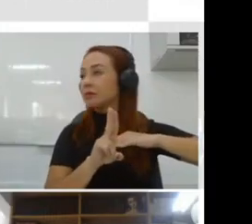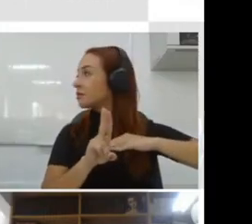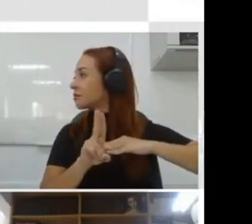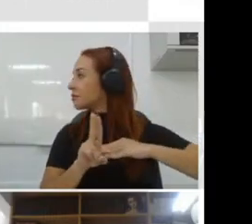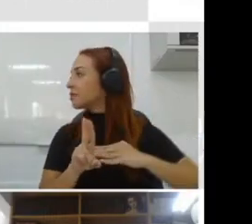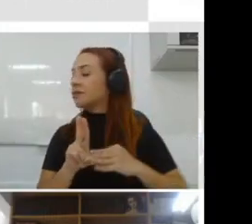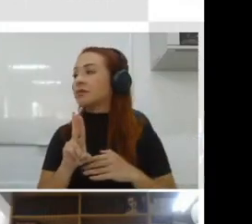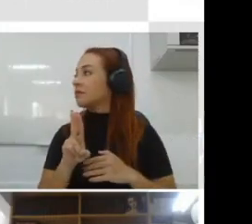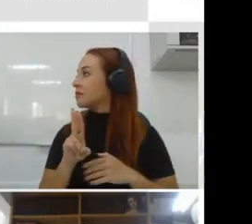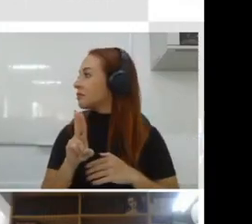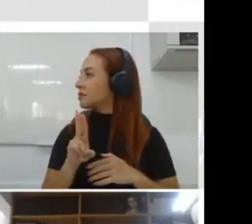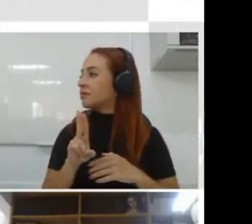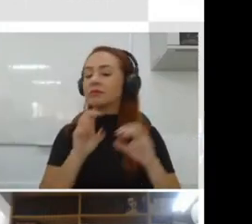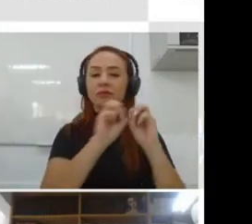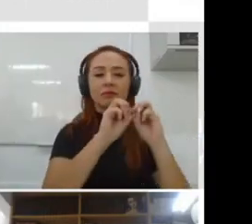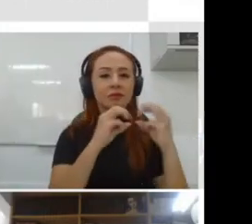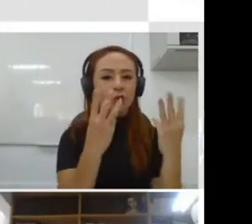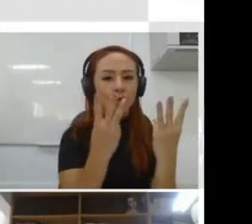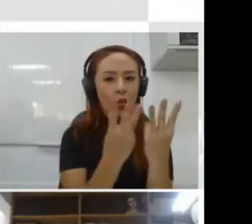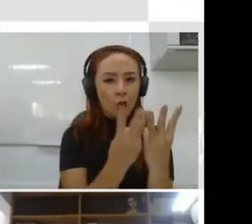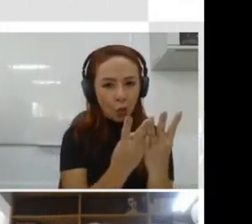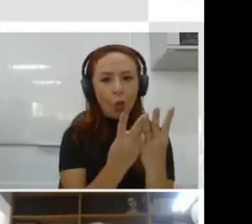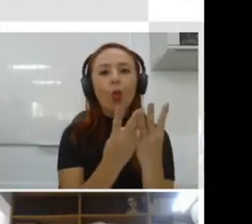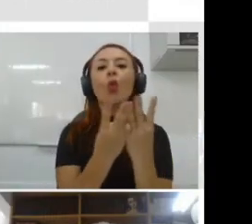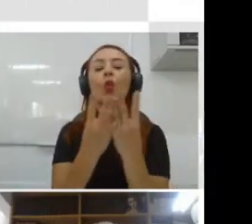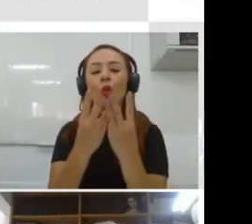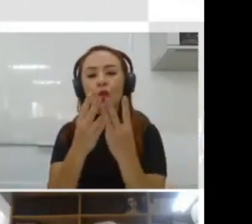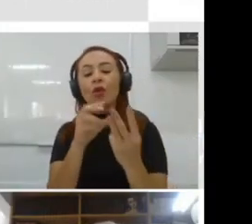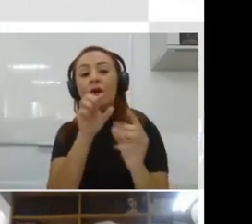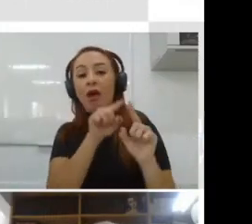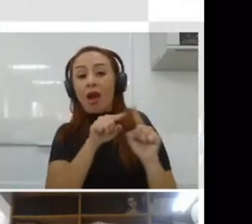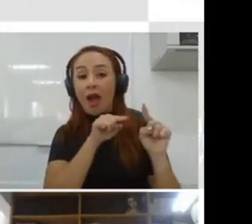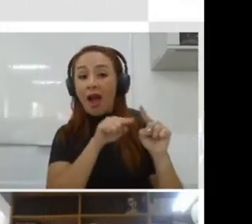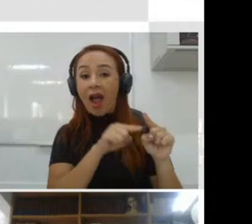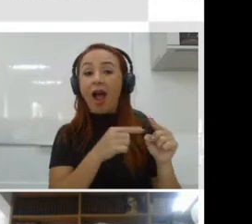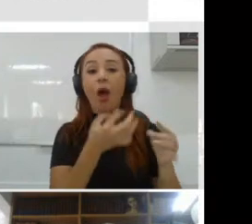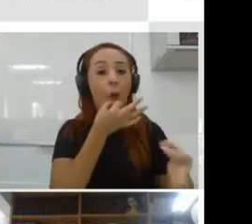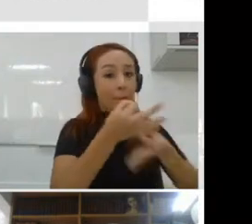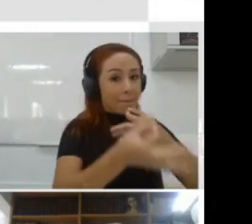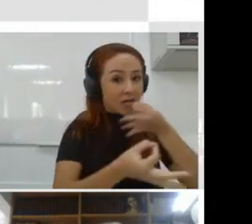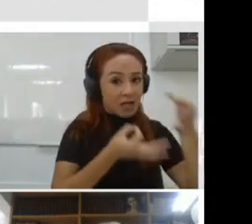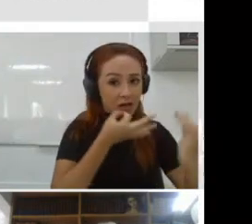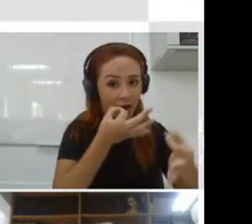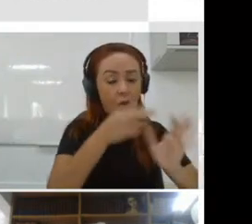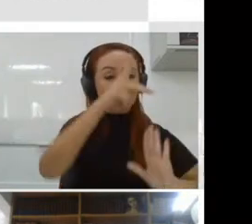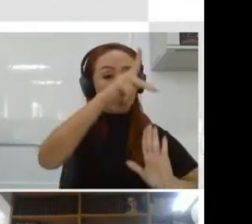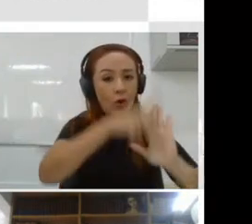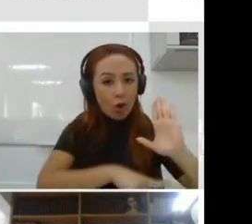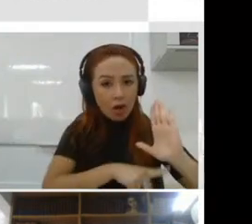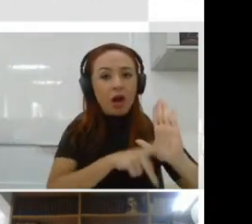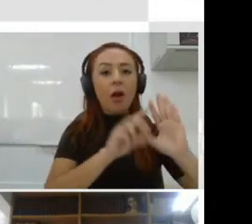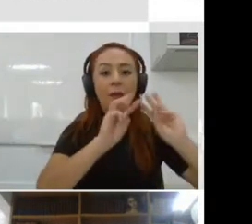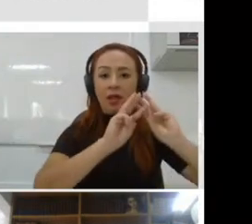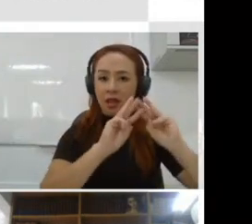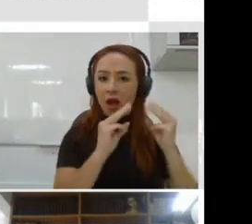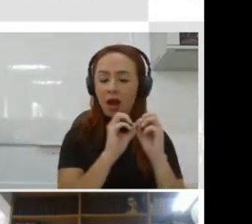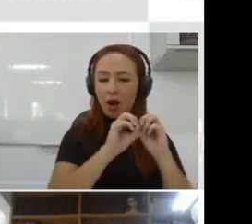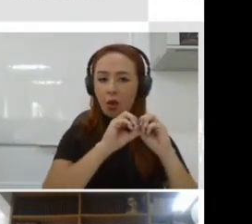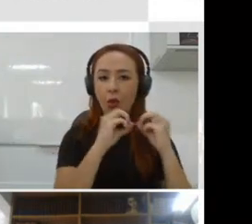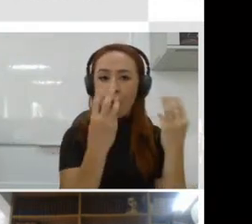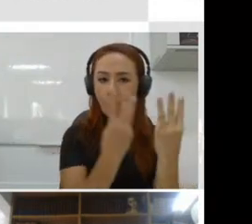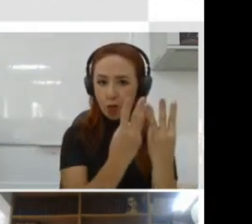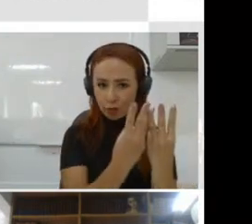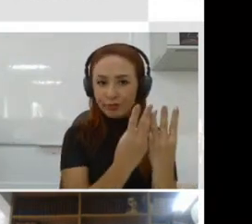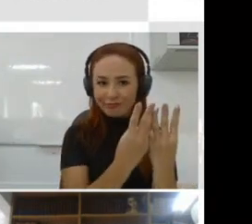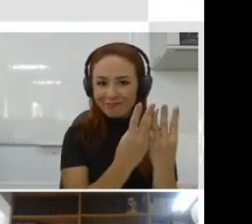de aquecimento de 2,5 a 2,9 graus Celsius. Essa é a projeção do PNUMA, né, do Programa das Nações Unidas para o Meio Ambiente,